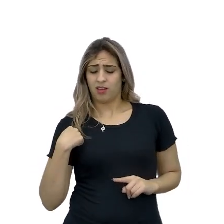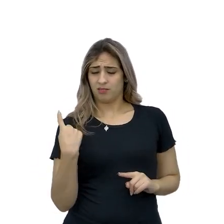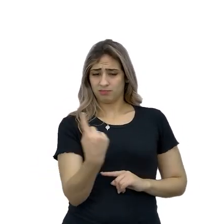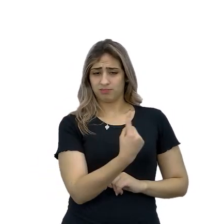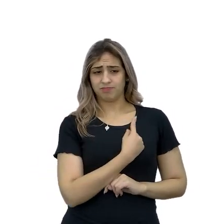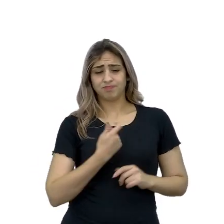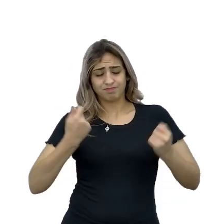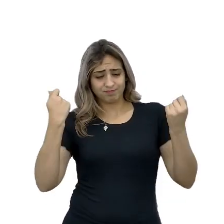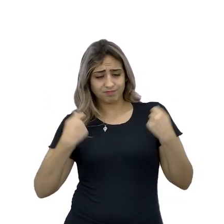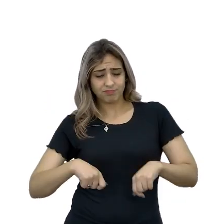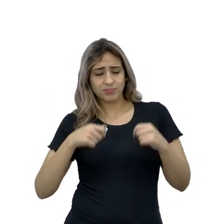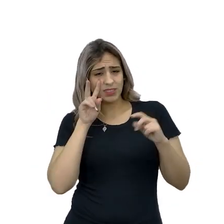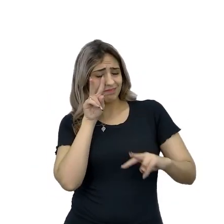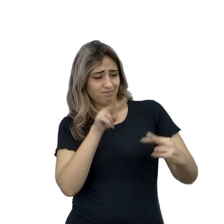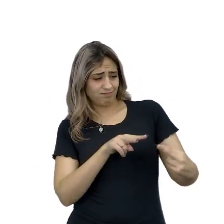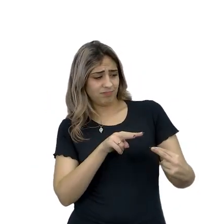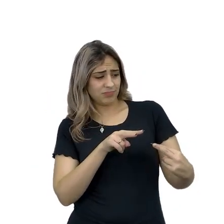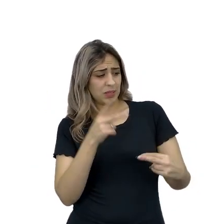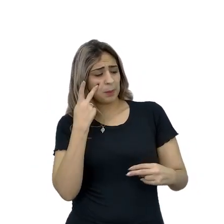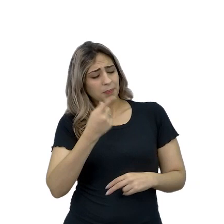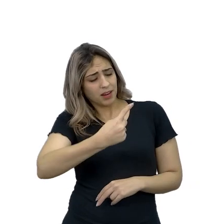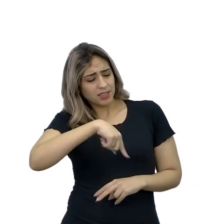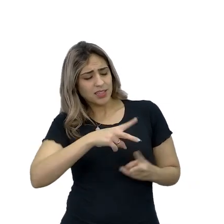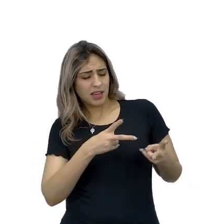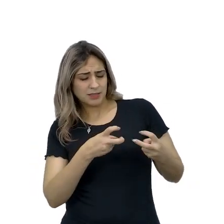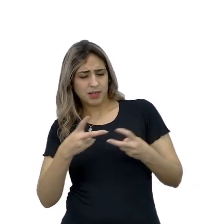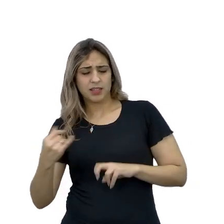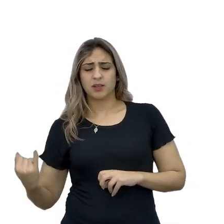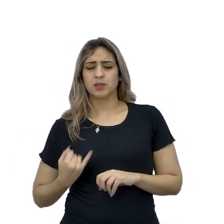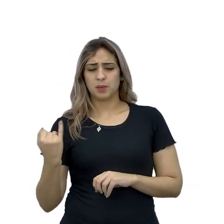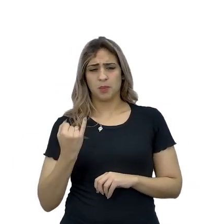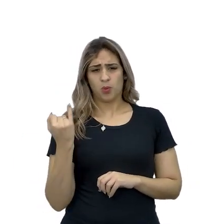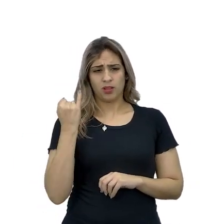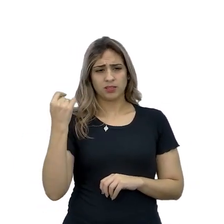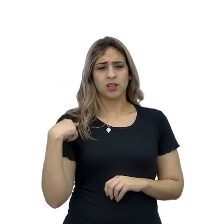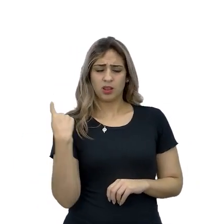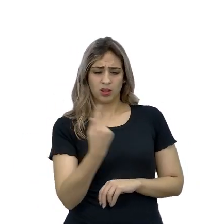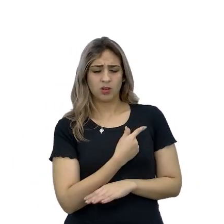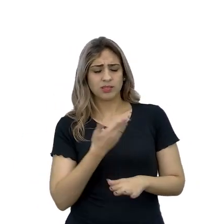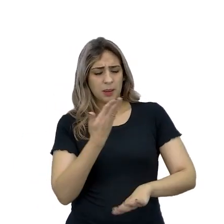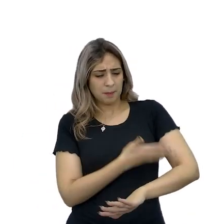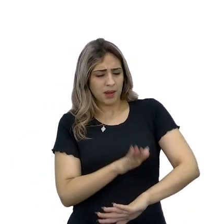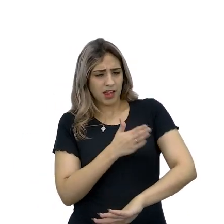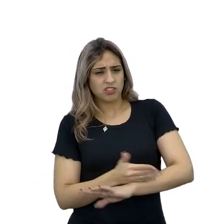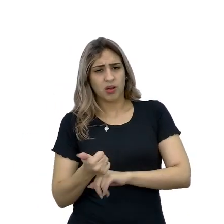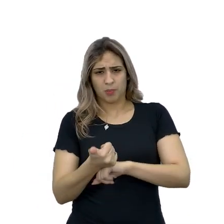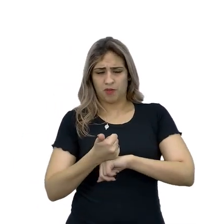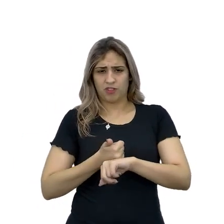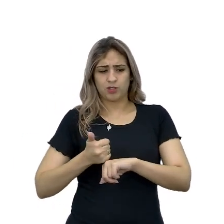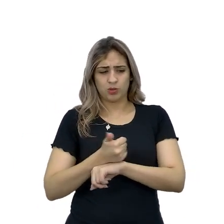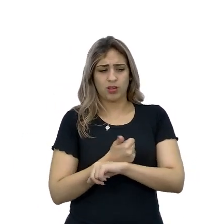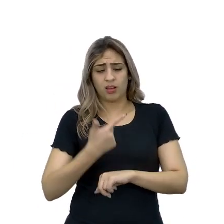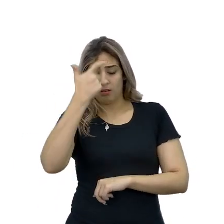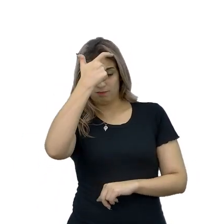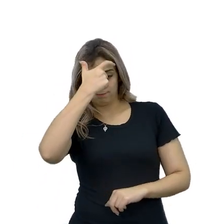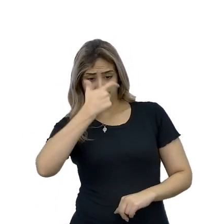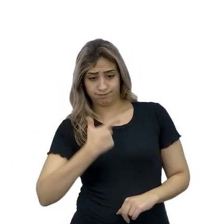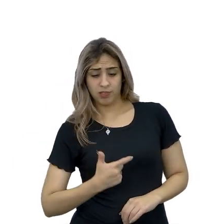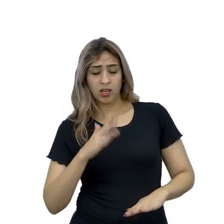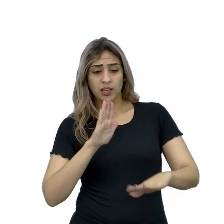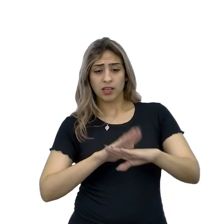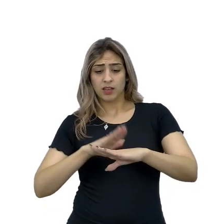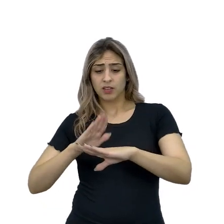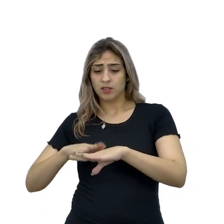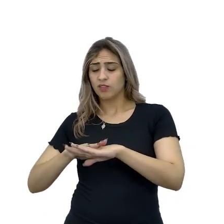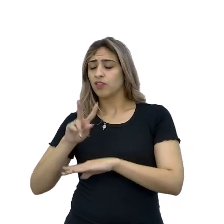a gente precisa olhar para esses aspectos importantes da nossa prática profissional. E eu vou aqui chamar